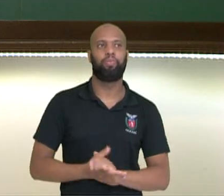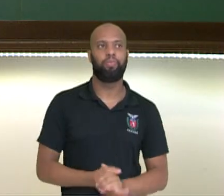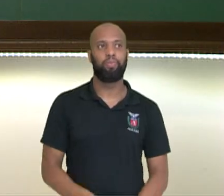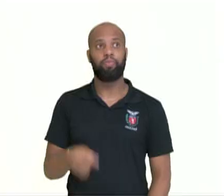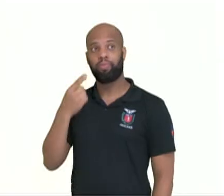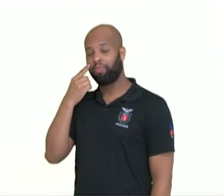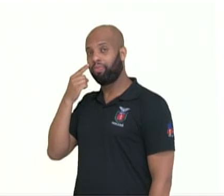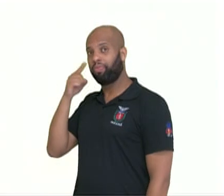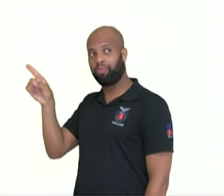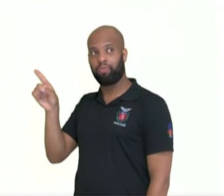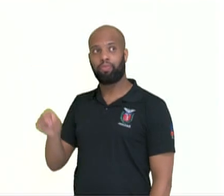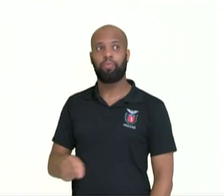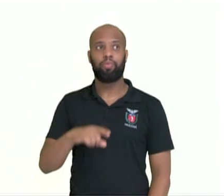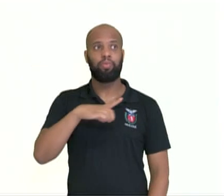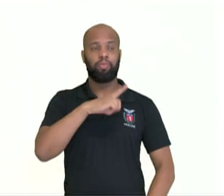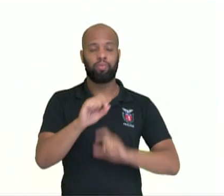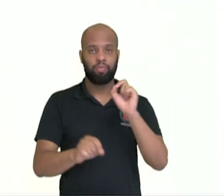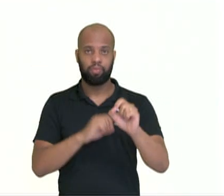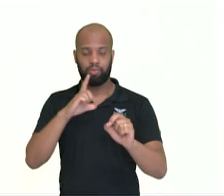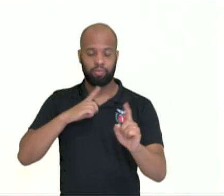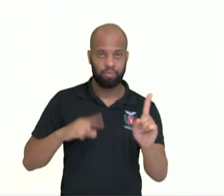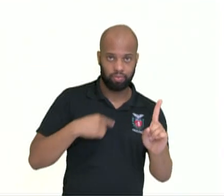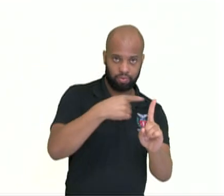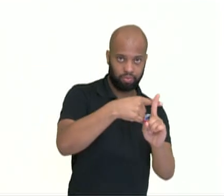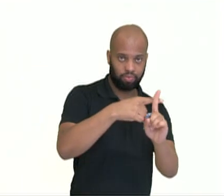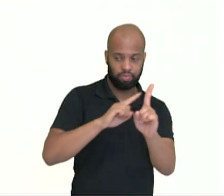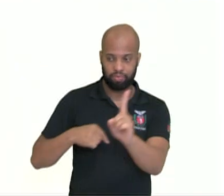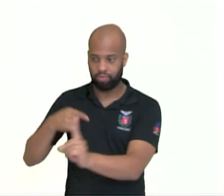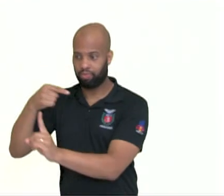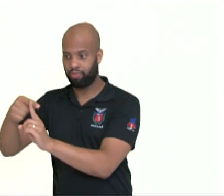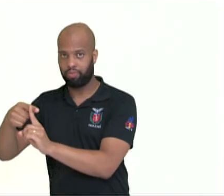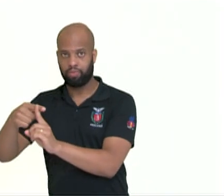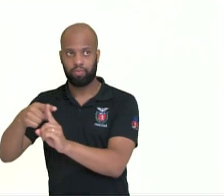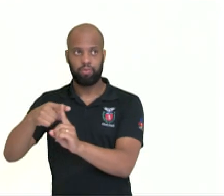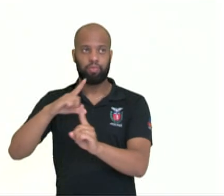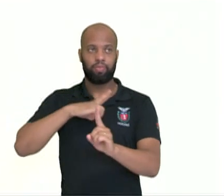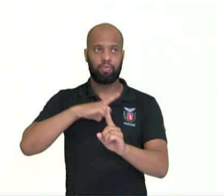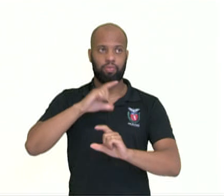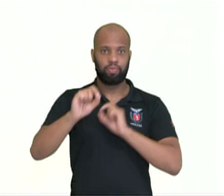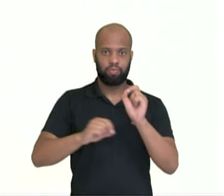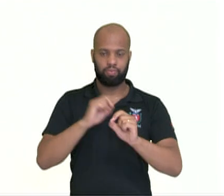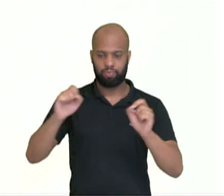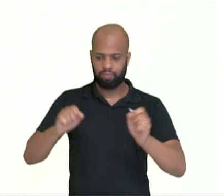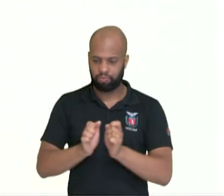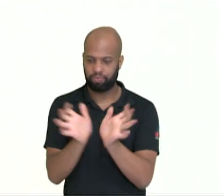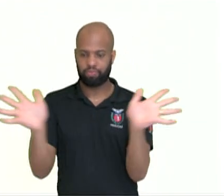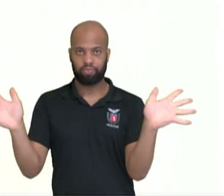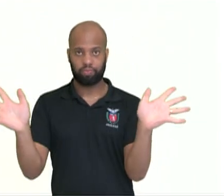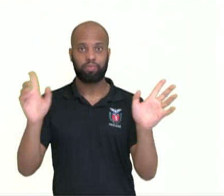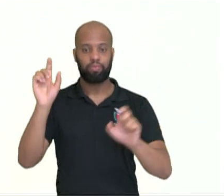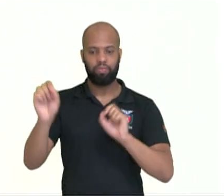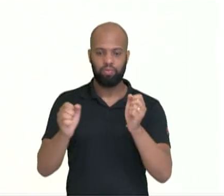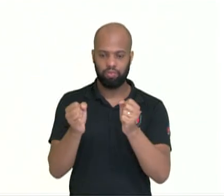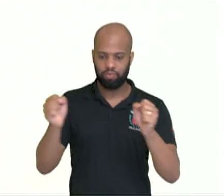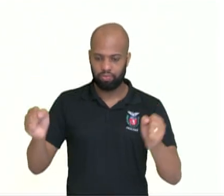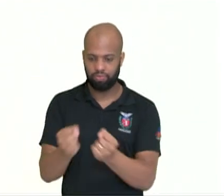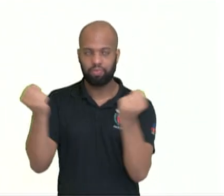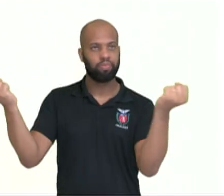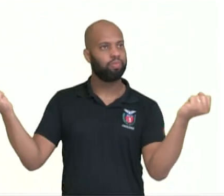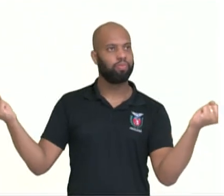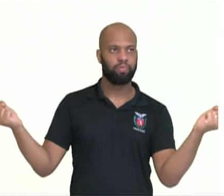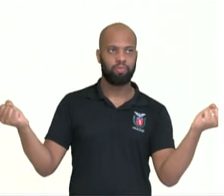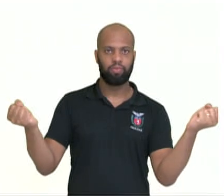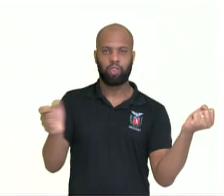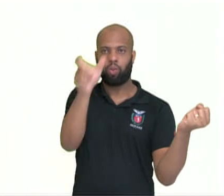positivas, ocorre uma repulsão. Os campos não se conectam, eles se repelem, ok? Formam um buraco aqui no